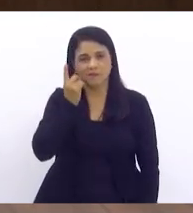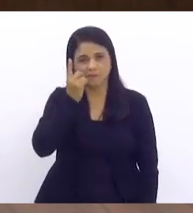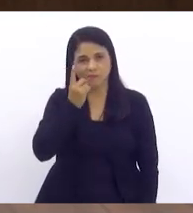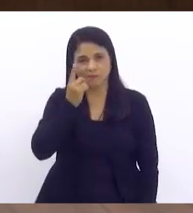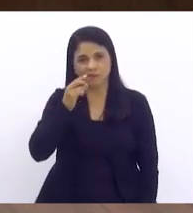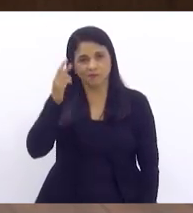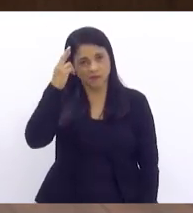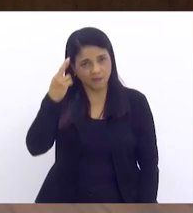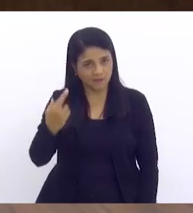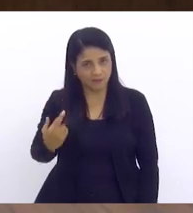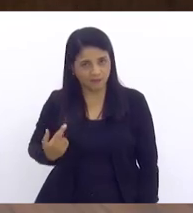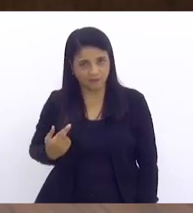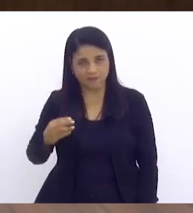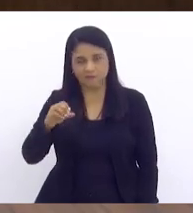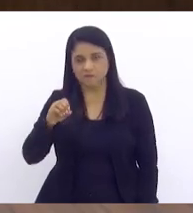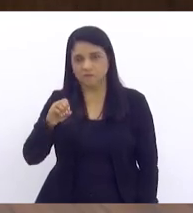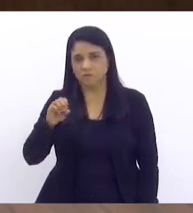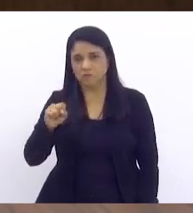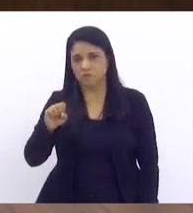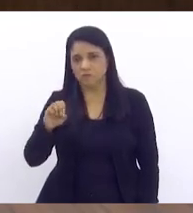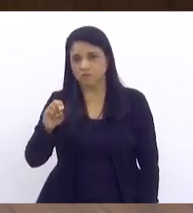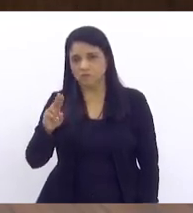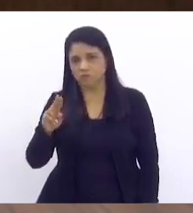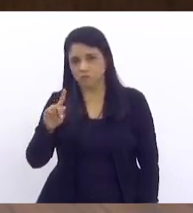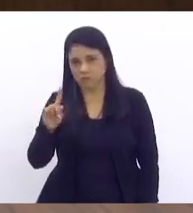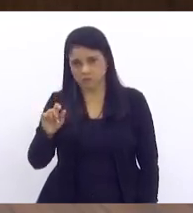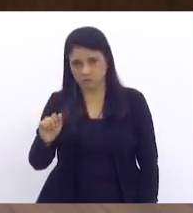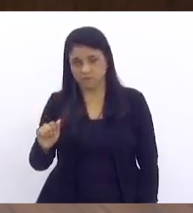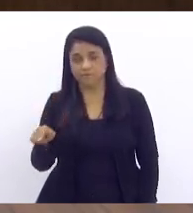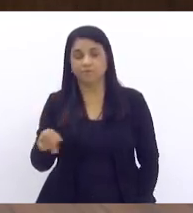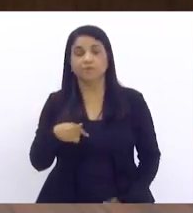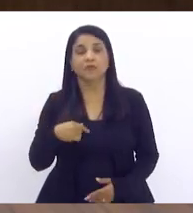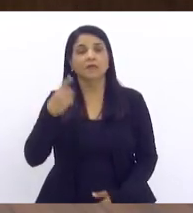com a deputada Renata Souza, com a deputada